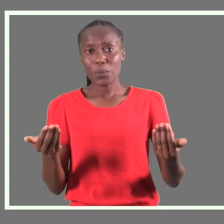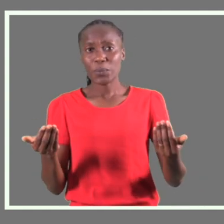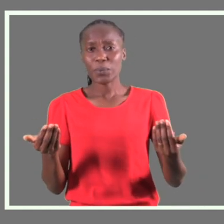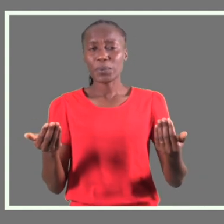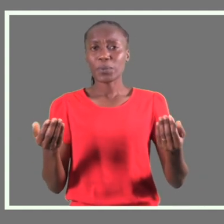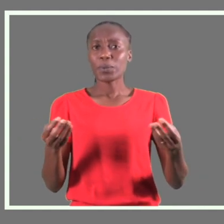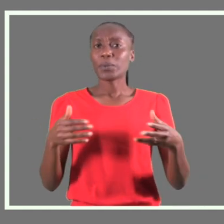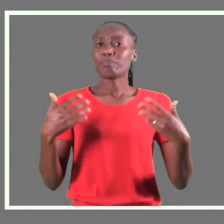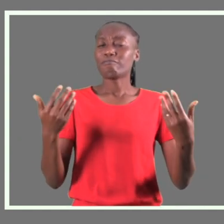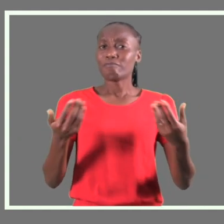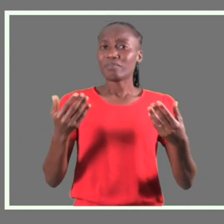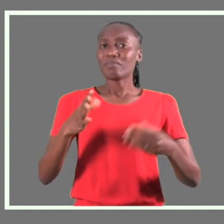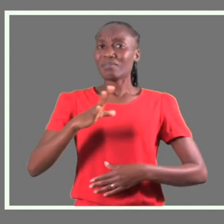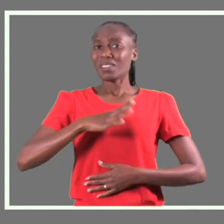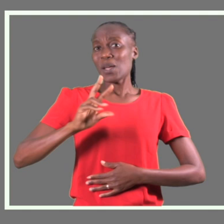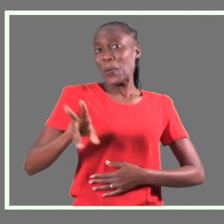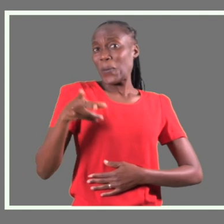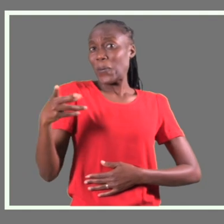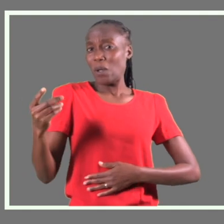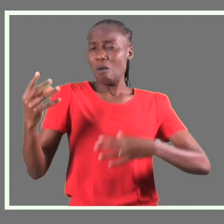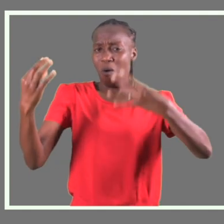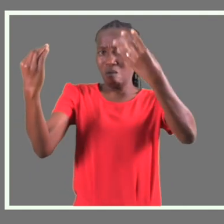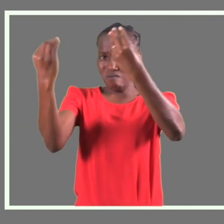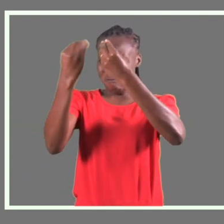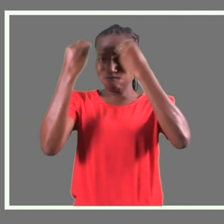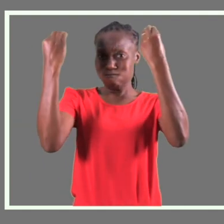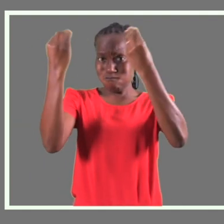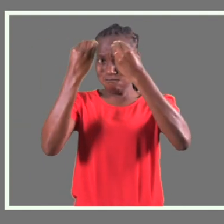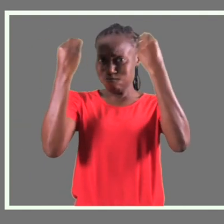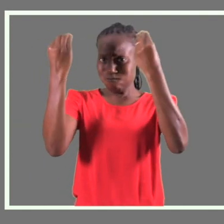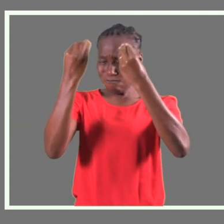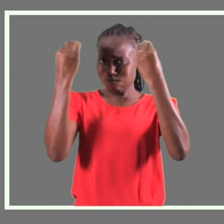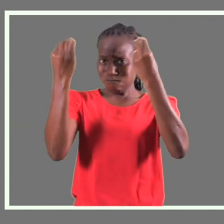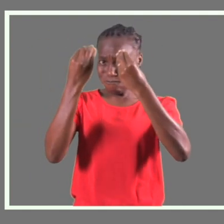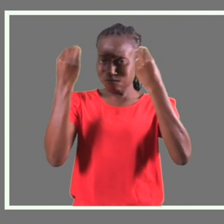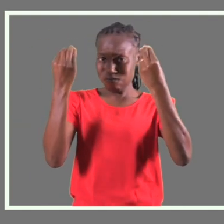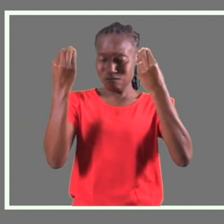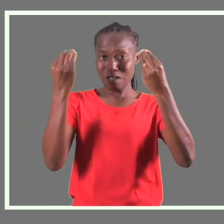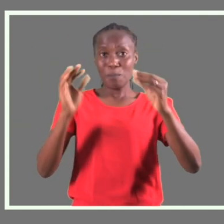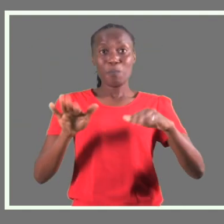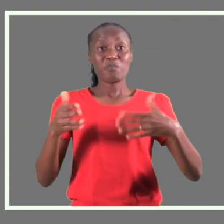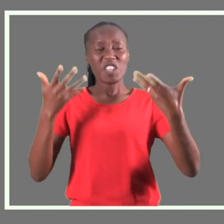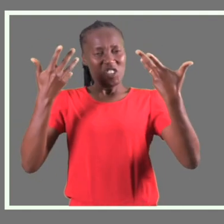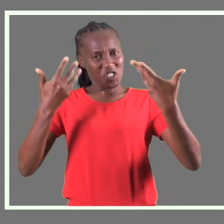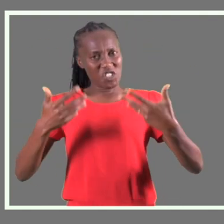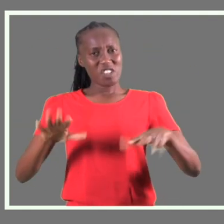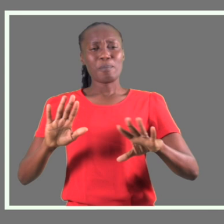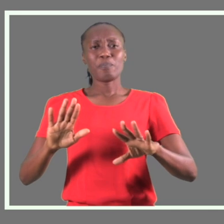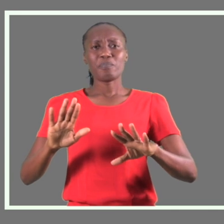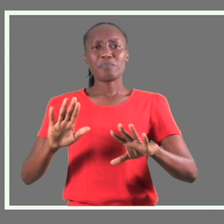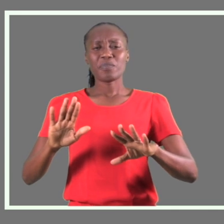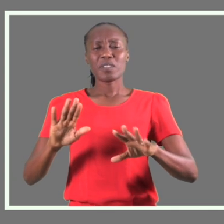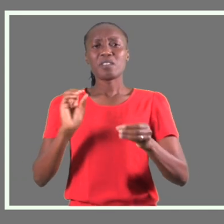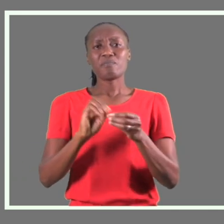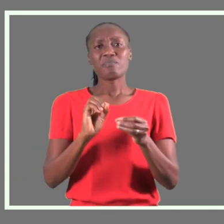tenho mais outras capacitações que eu já fui capacitado em